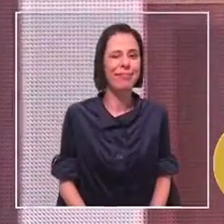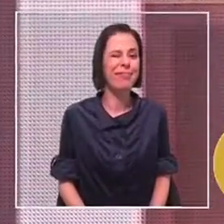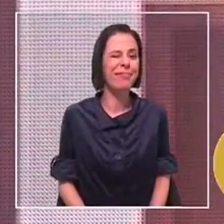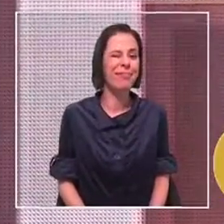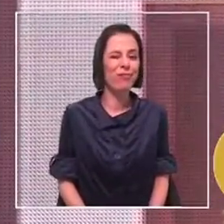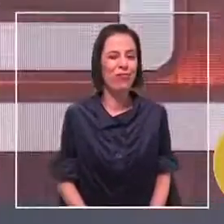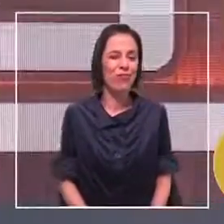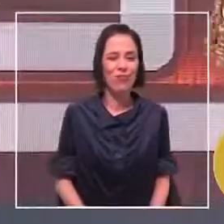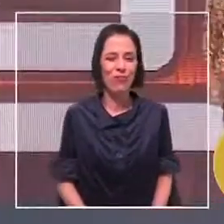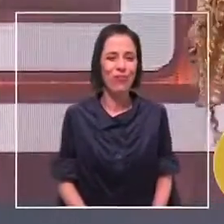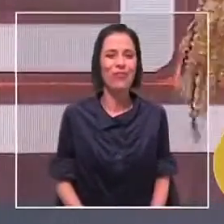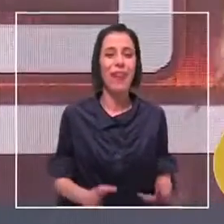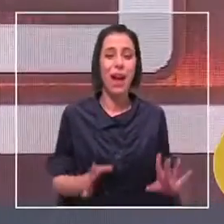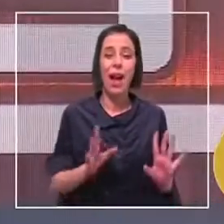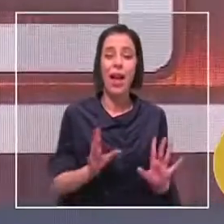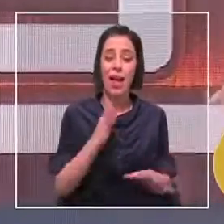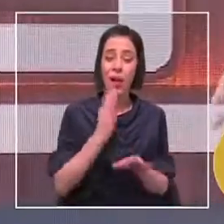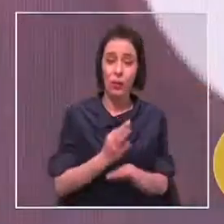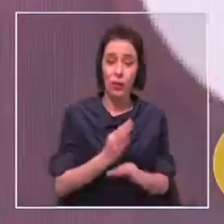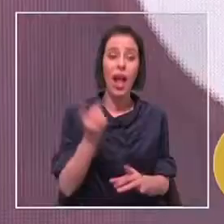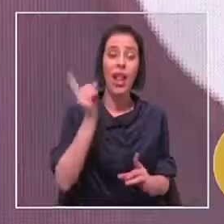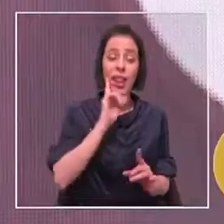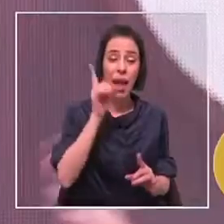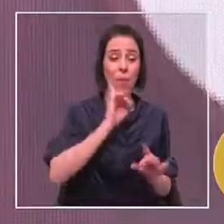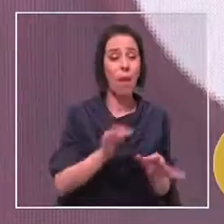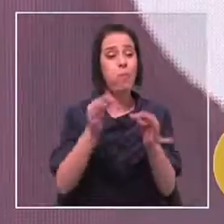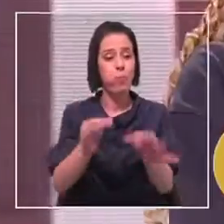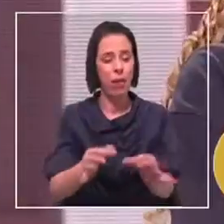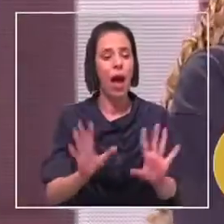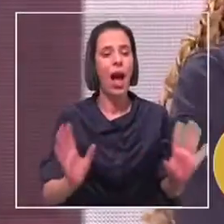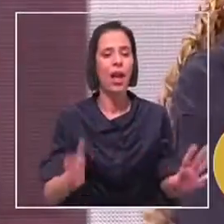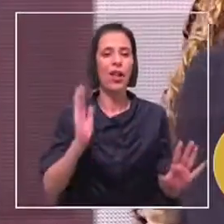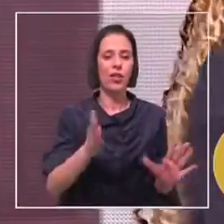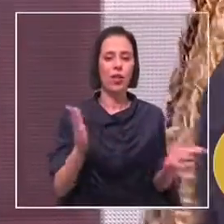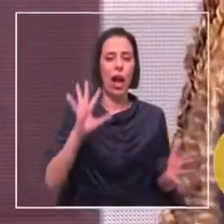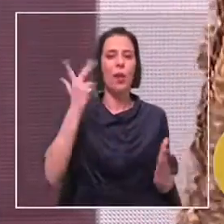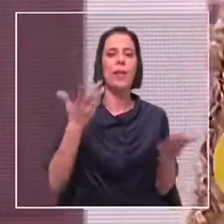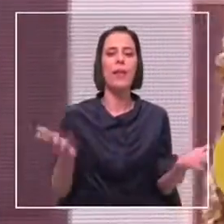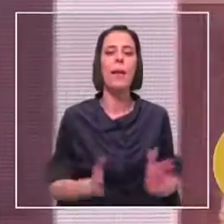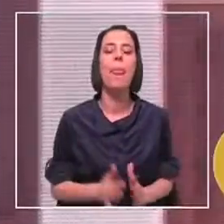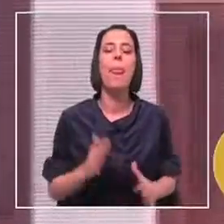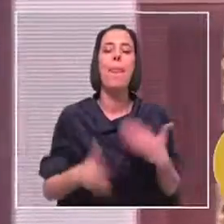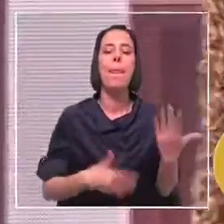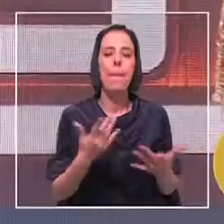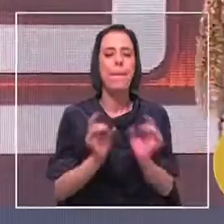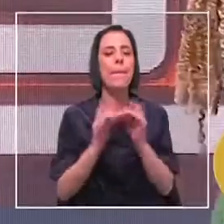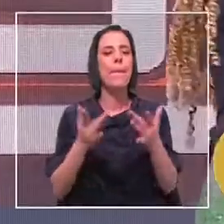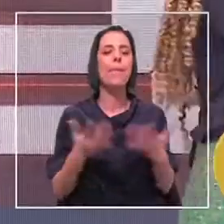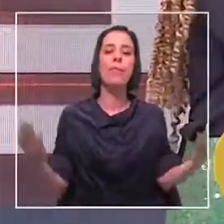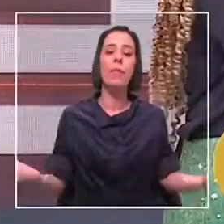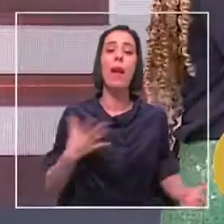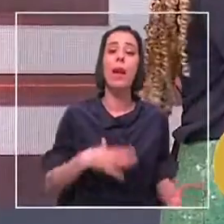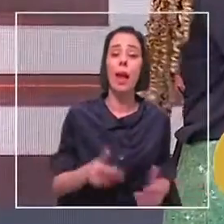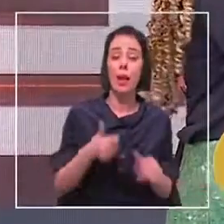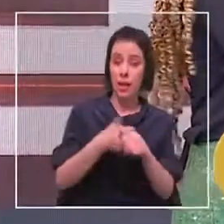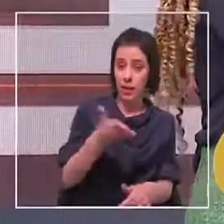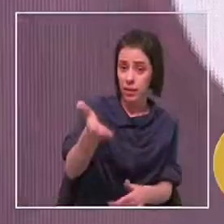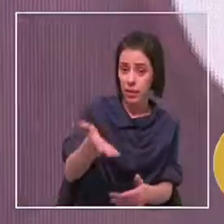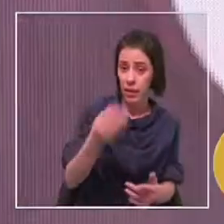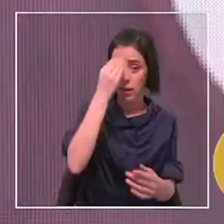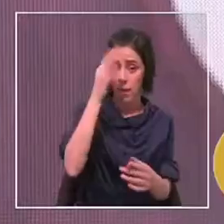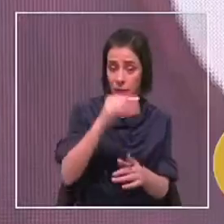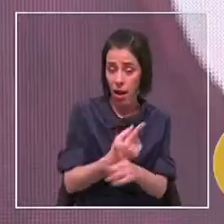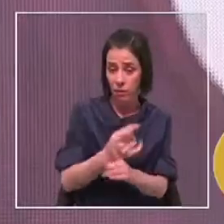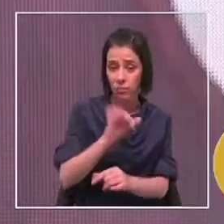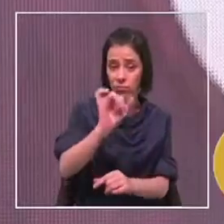Fechou-se o dia da mulher. Festejaste o dia da mulher que já tinha acontecido. Entretanto, nas redes sociais, se quiserem seguir para saber um bocadinho